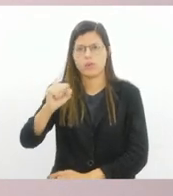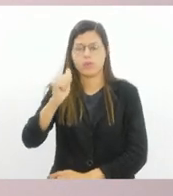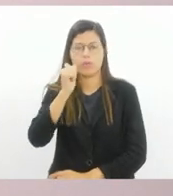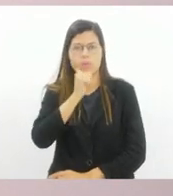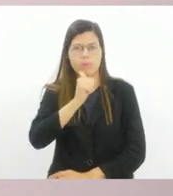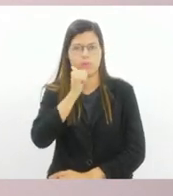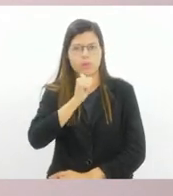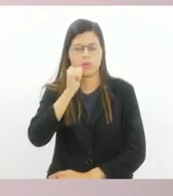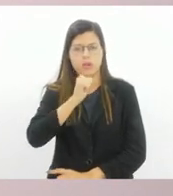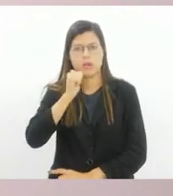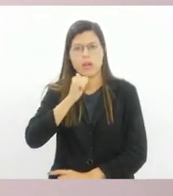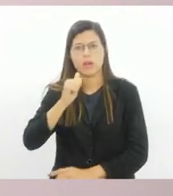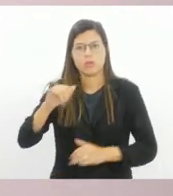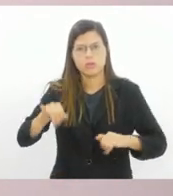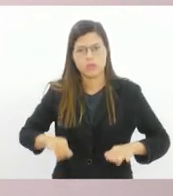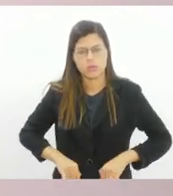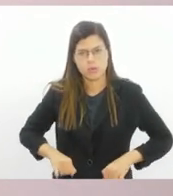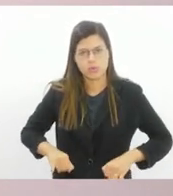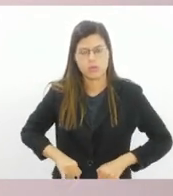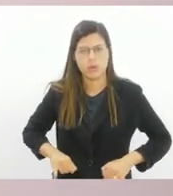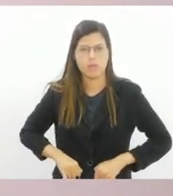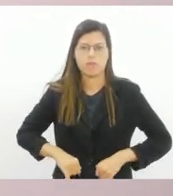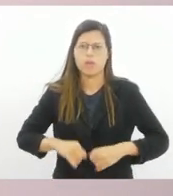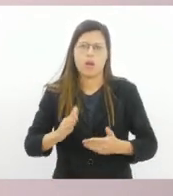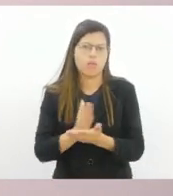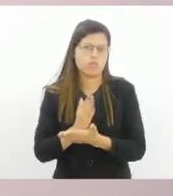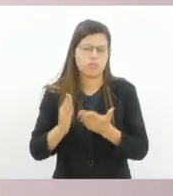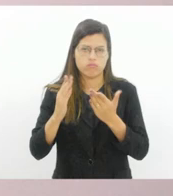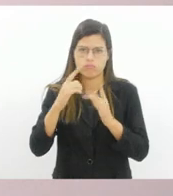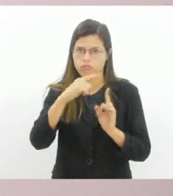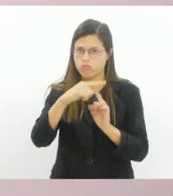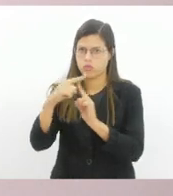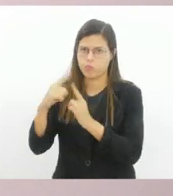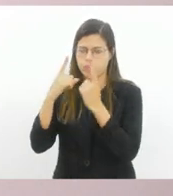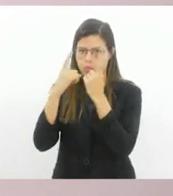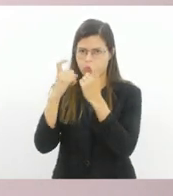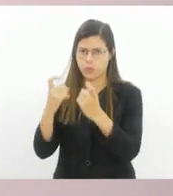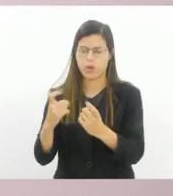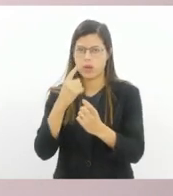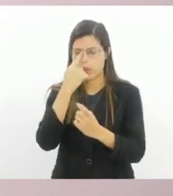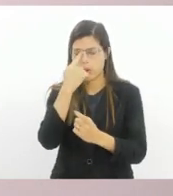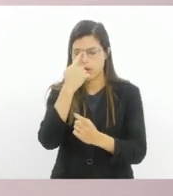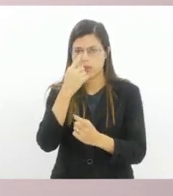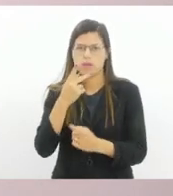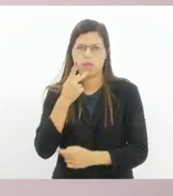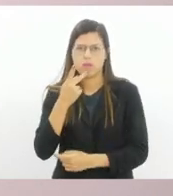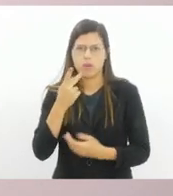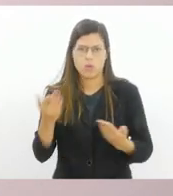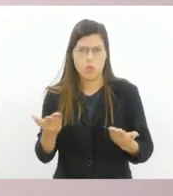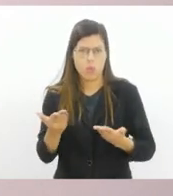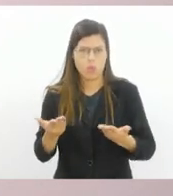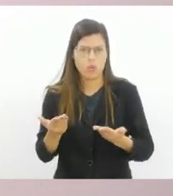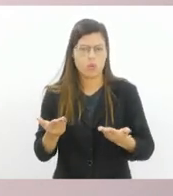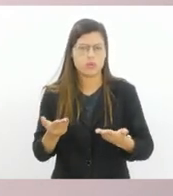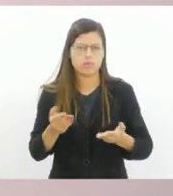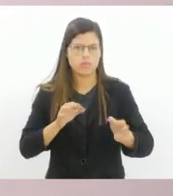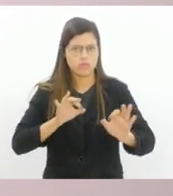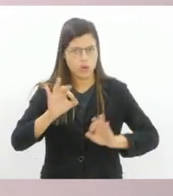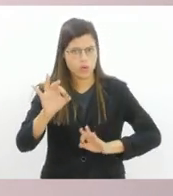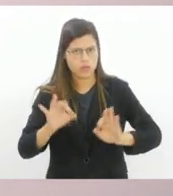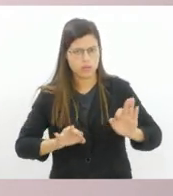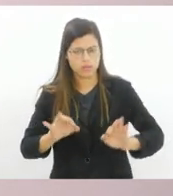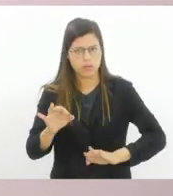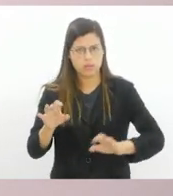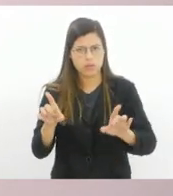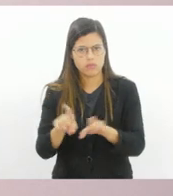fluminenses ainda sofrem algum tipo de violência por hora, né? Como foi dito hoje aqui na mesa, na organização também